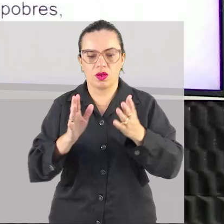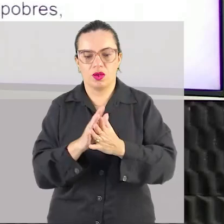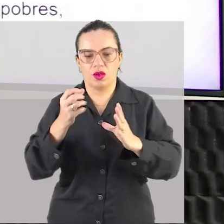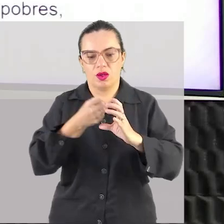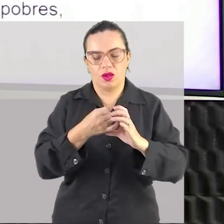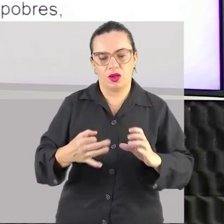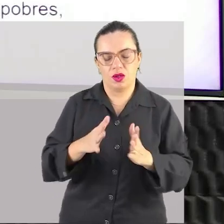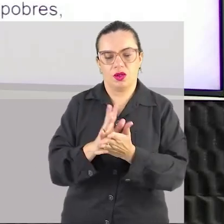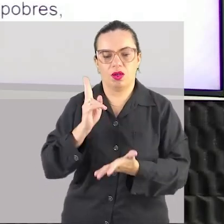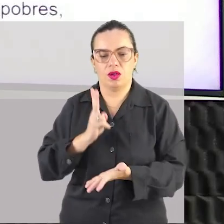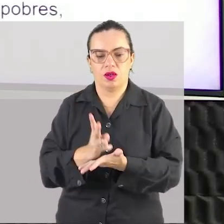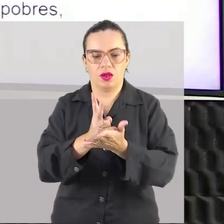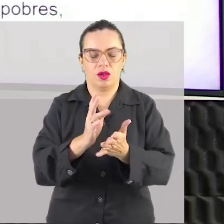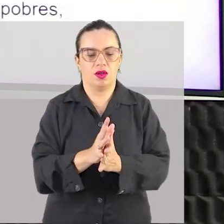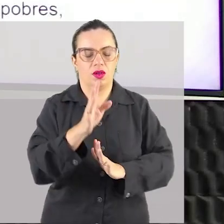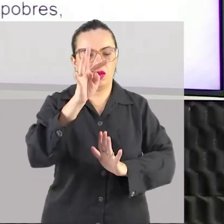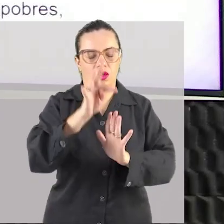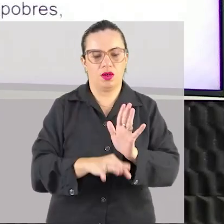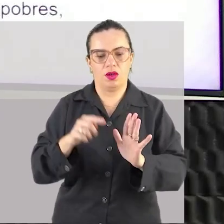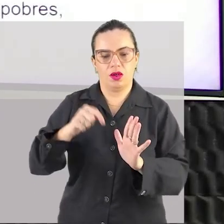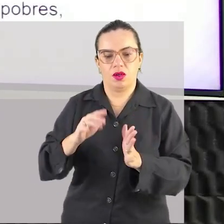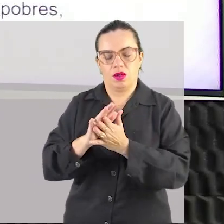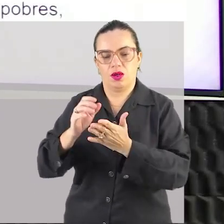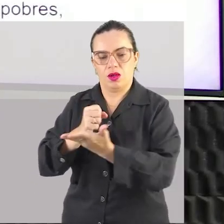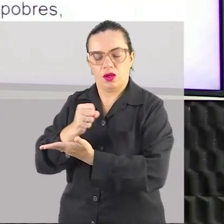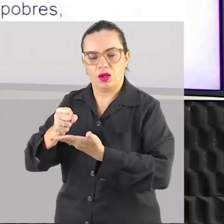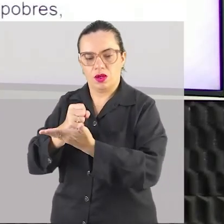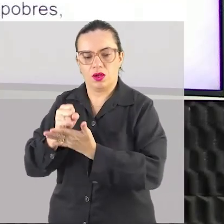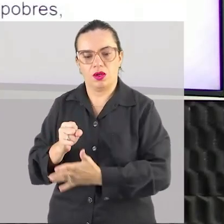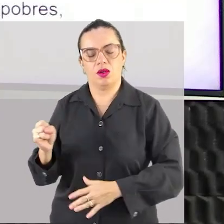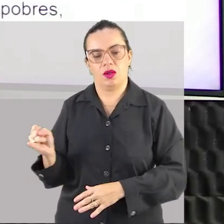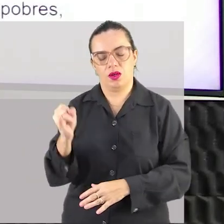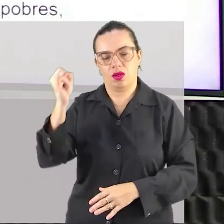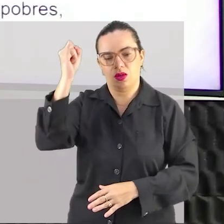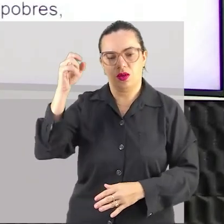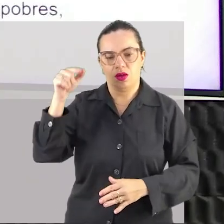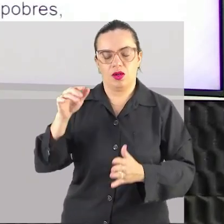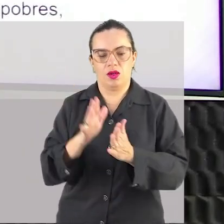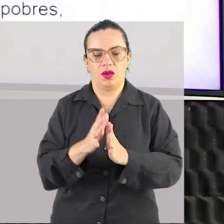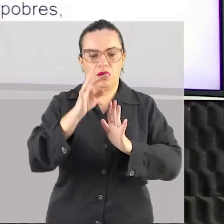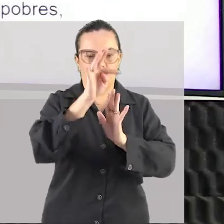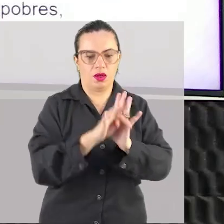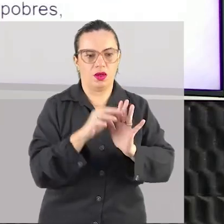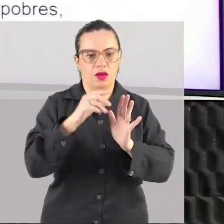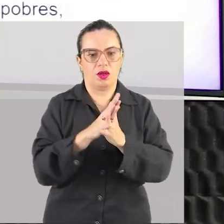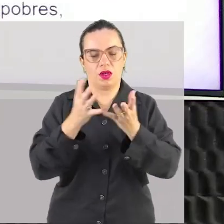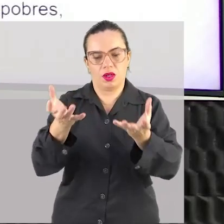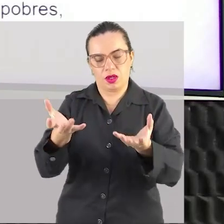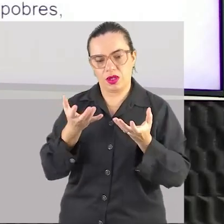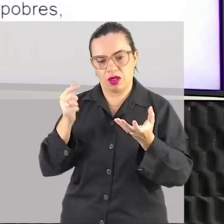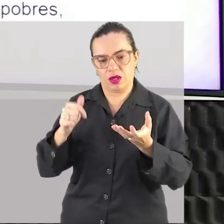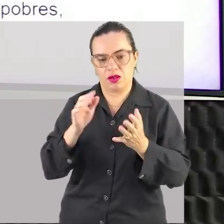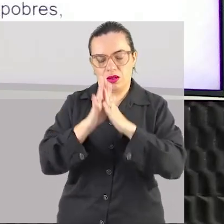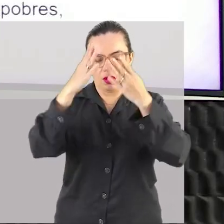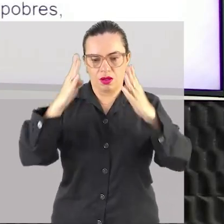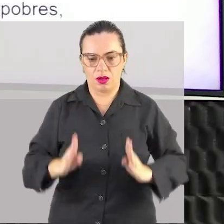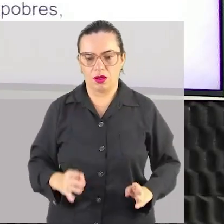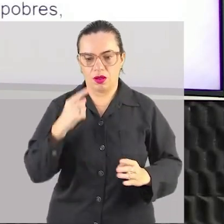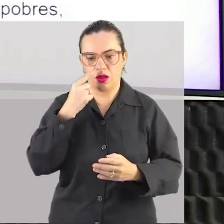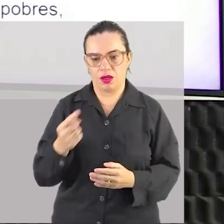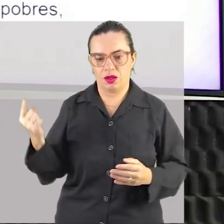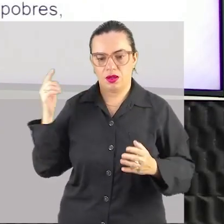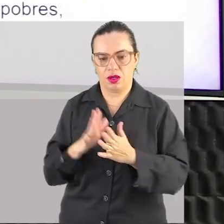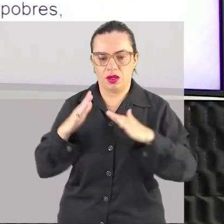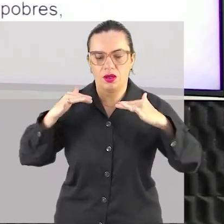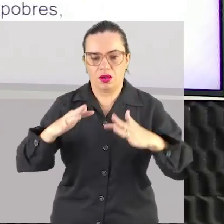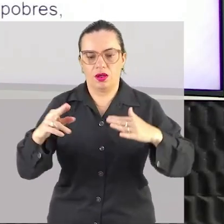vai ter um texto de fundamentação um texto que vai te trazer o recorte que o determinante da questão vai exigir então diz